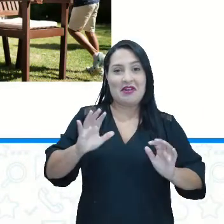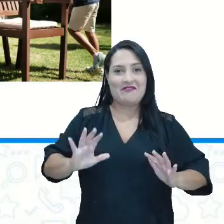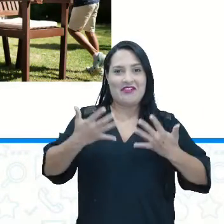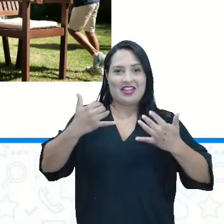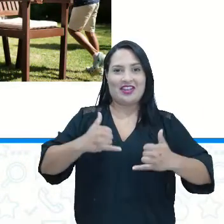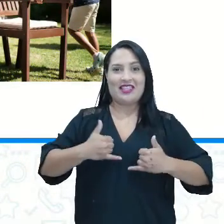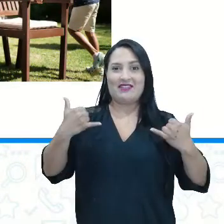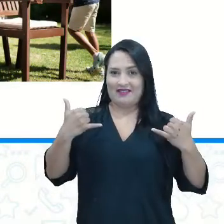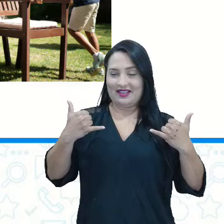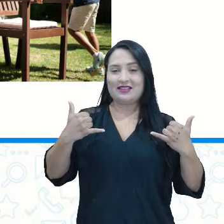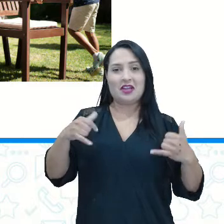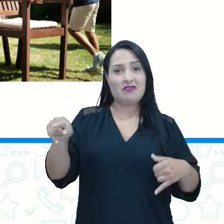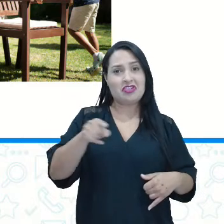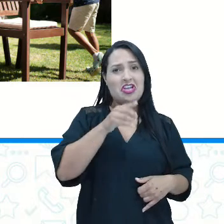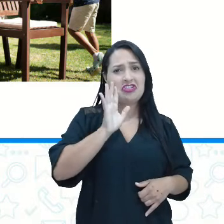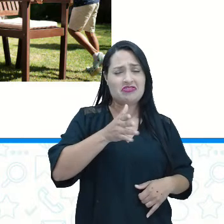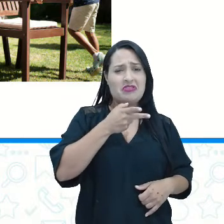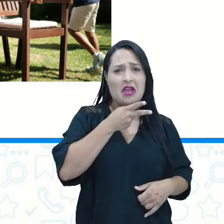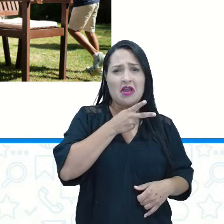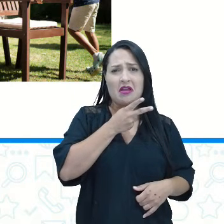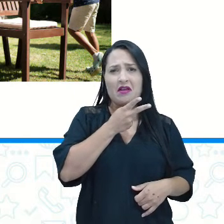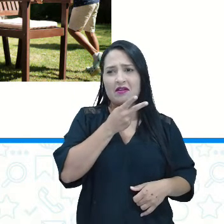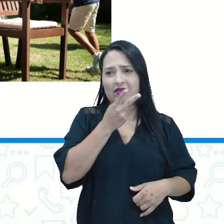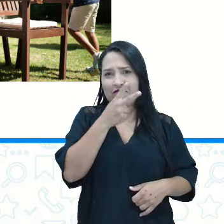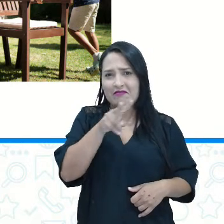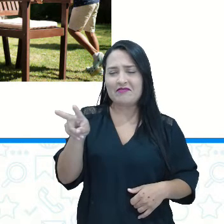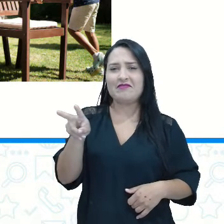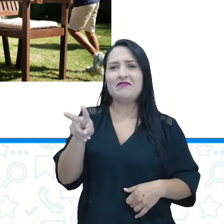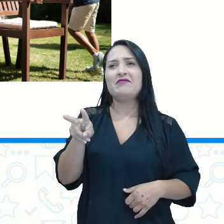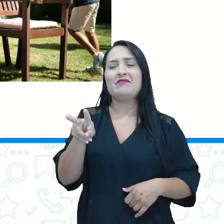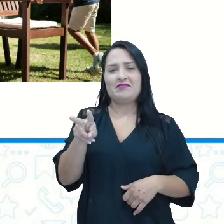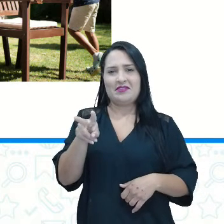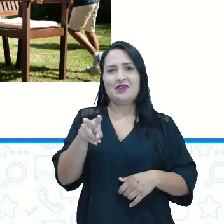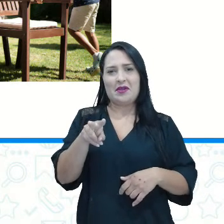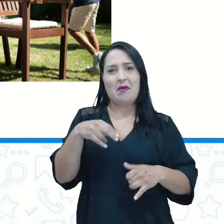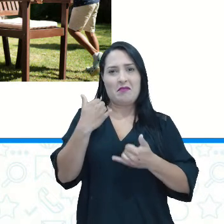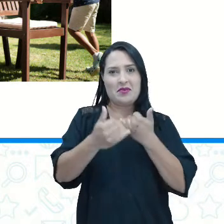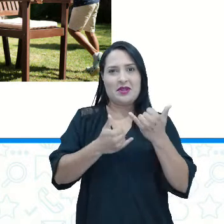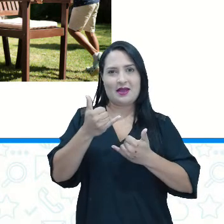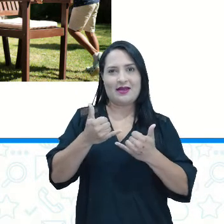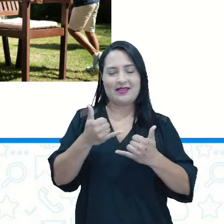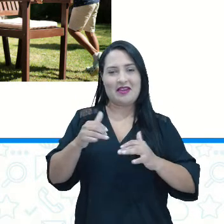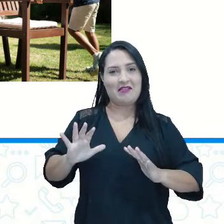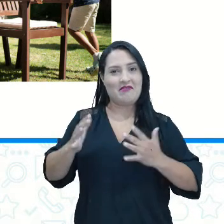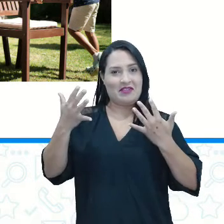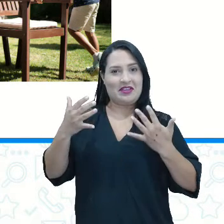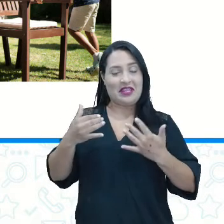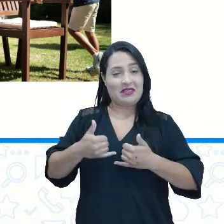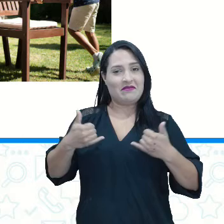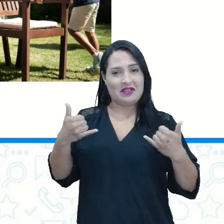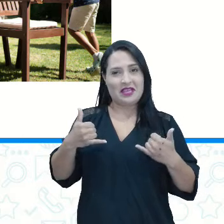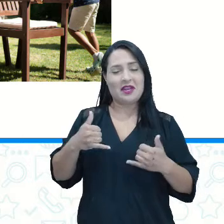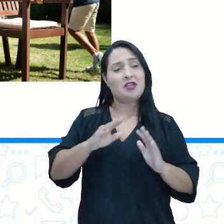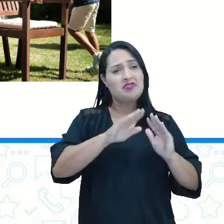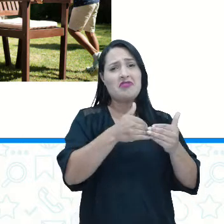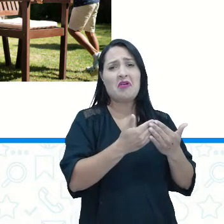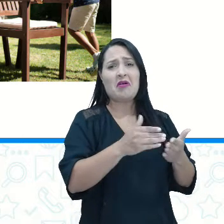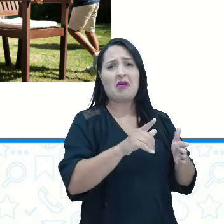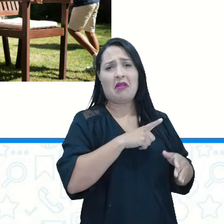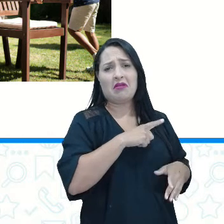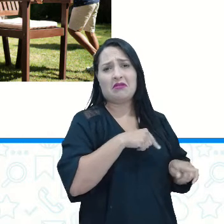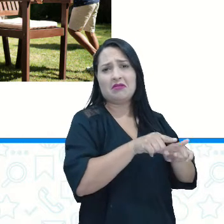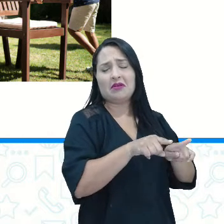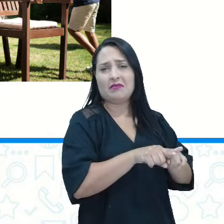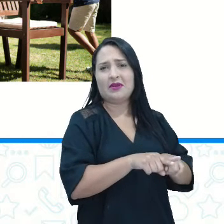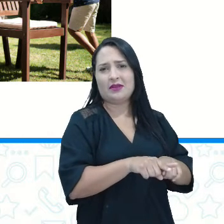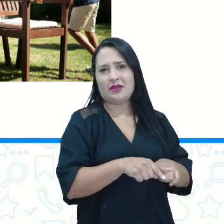festa de aniversário que tinha essa brincadeira? Nas escolas também, que é aí você necessita não